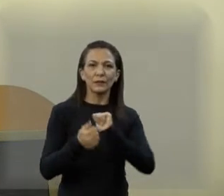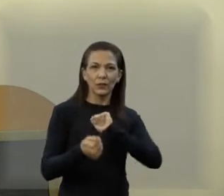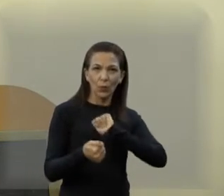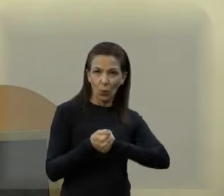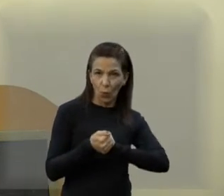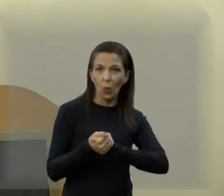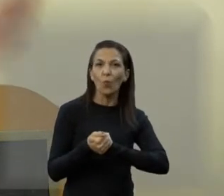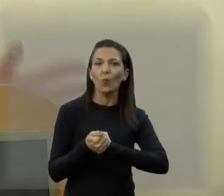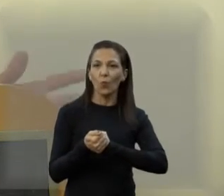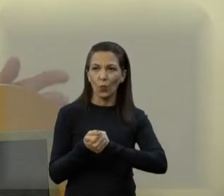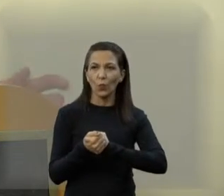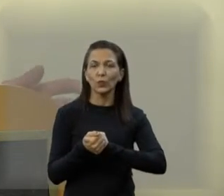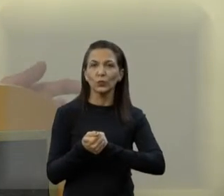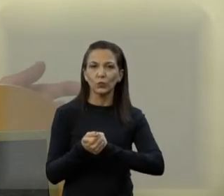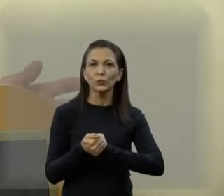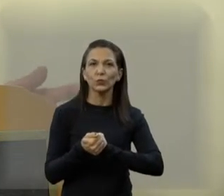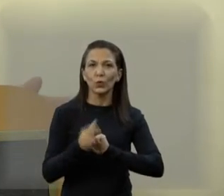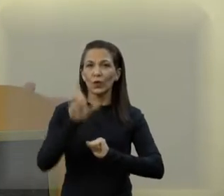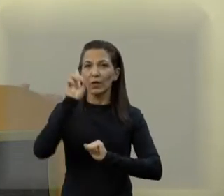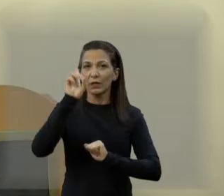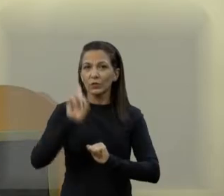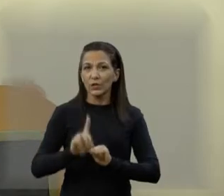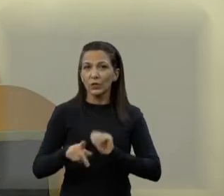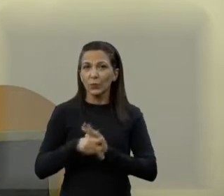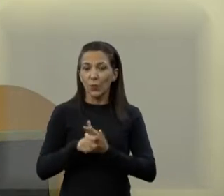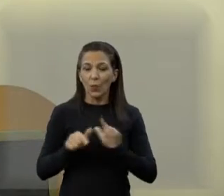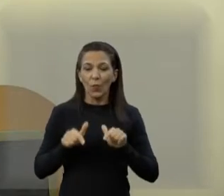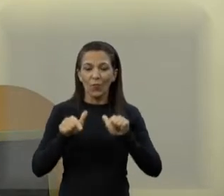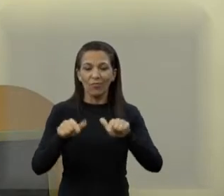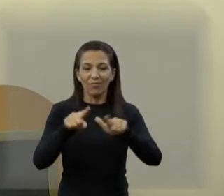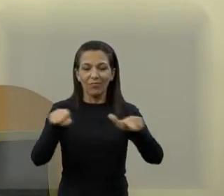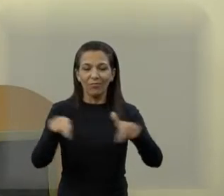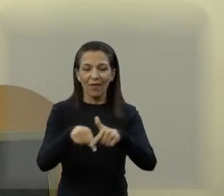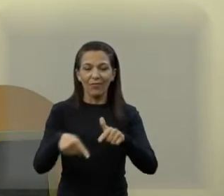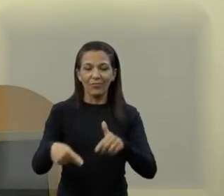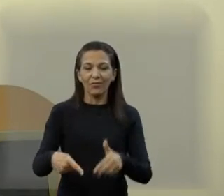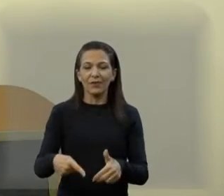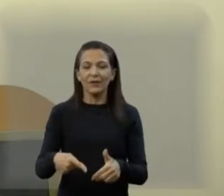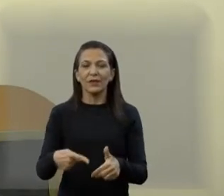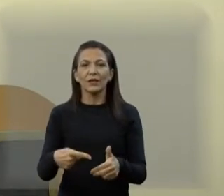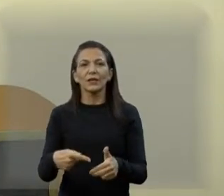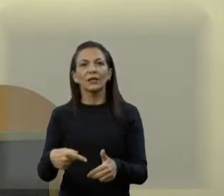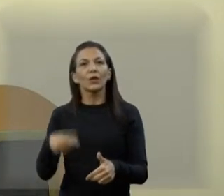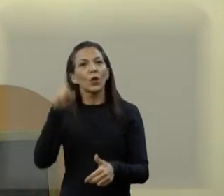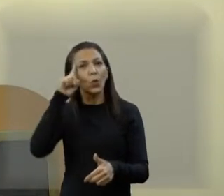moldes do e ao título das terras Muito obrigado